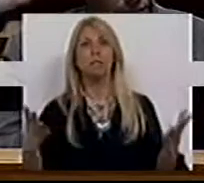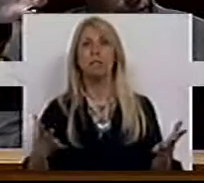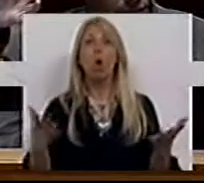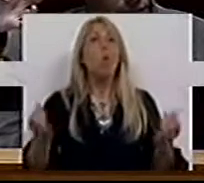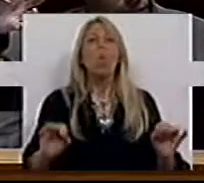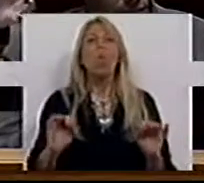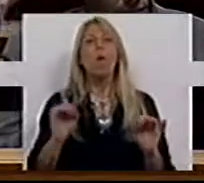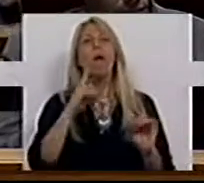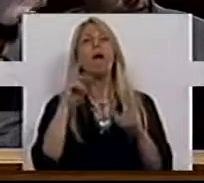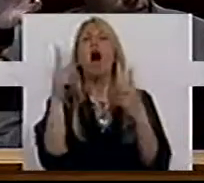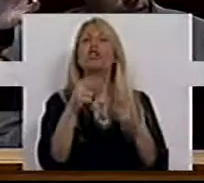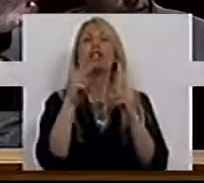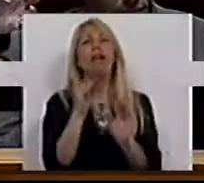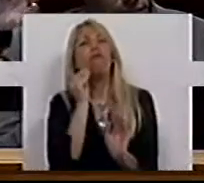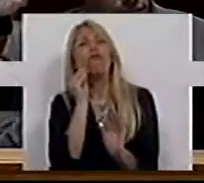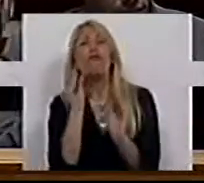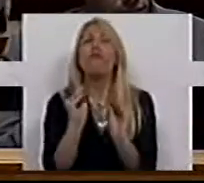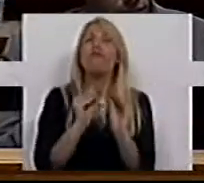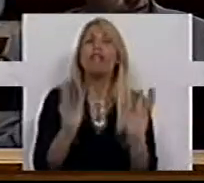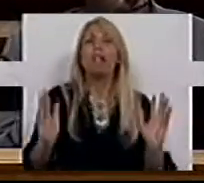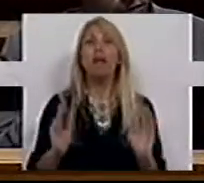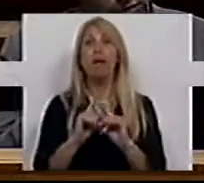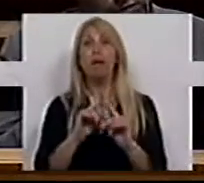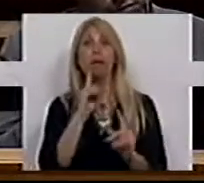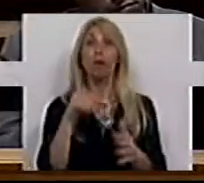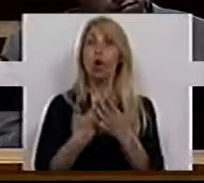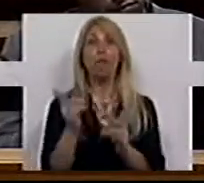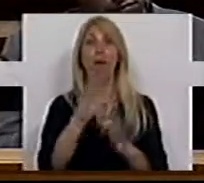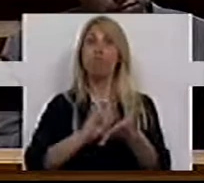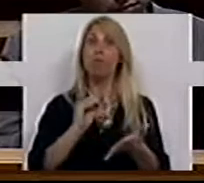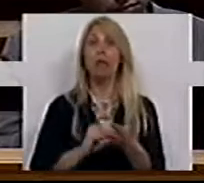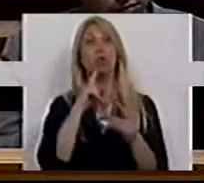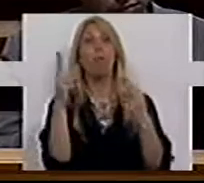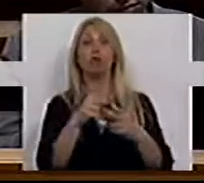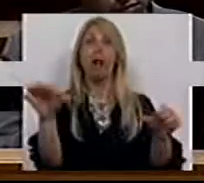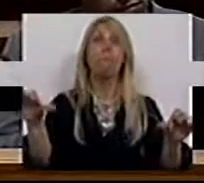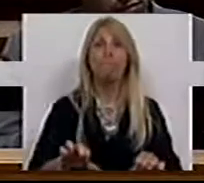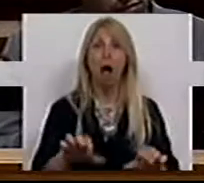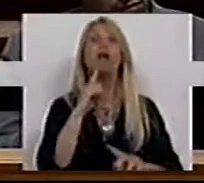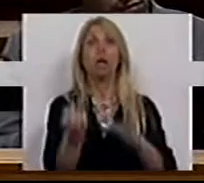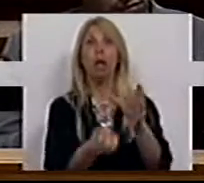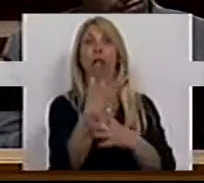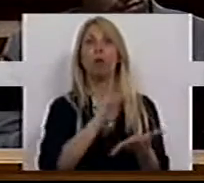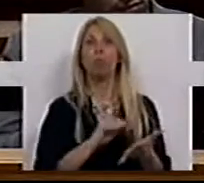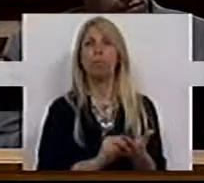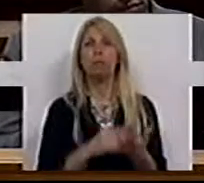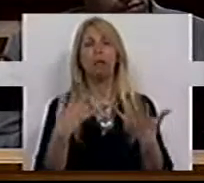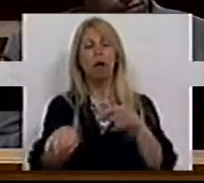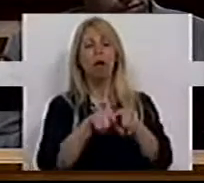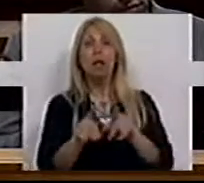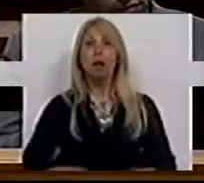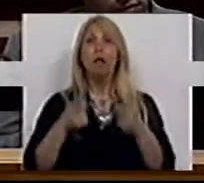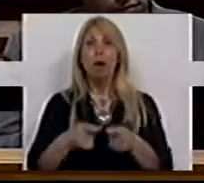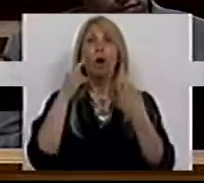austeridade fofinha que não cria pobreza e uma austeridade má que cria pobreza. Há uma política para o investimento público